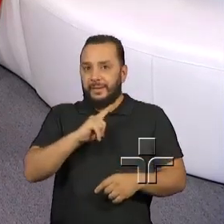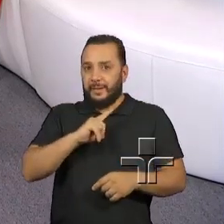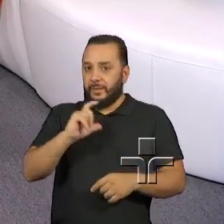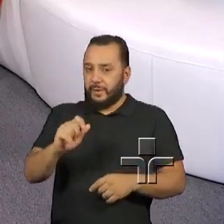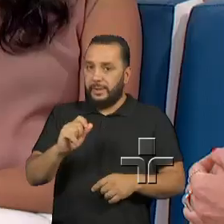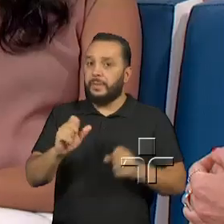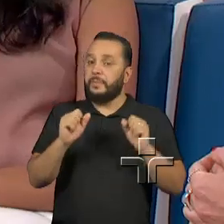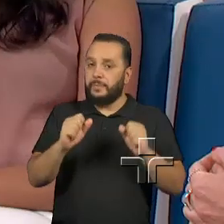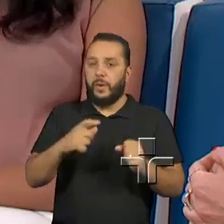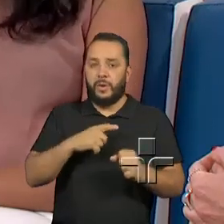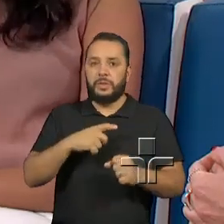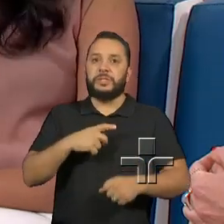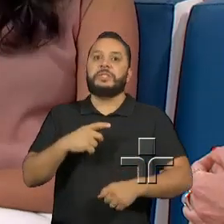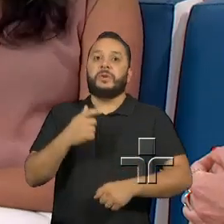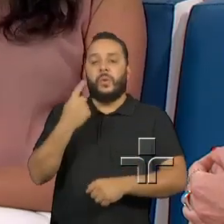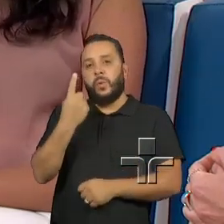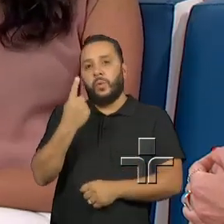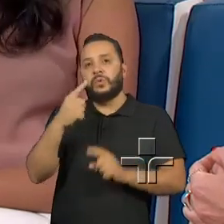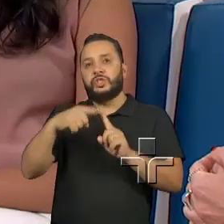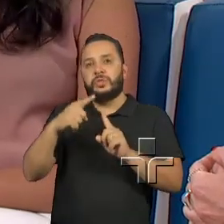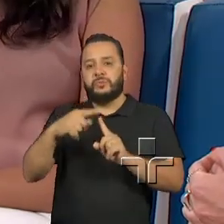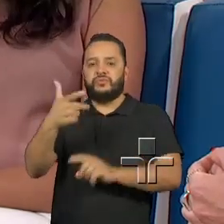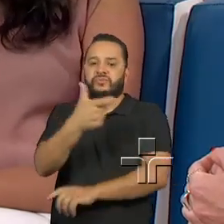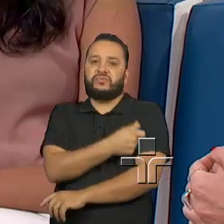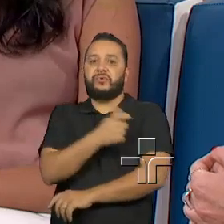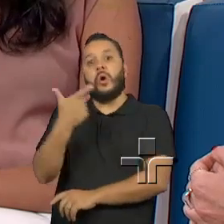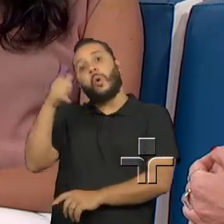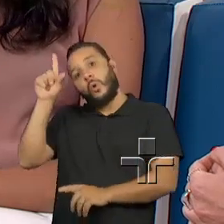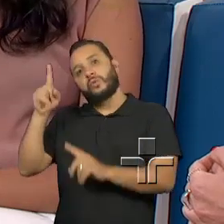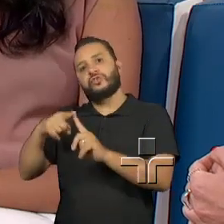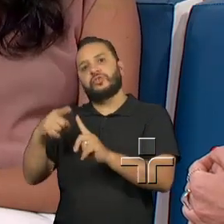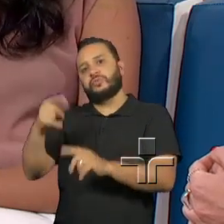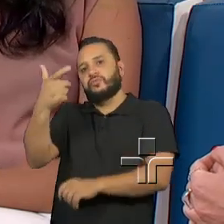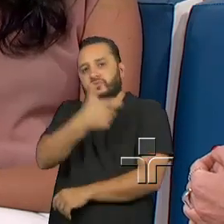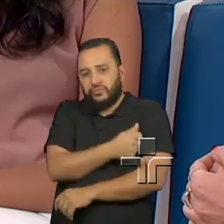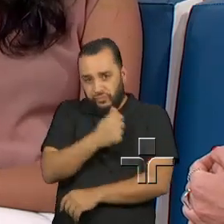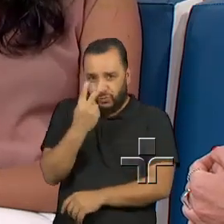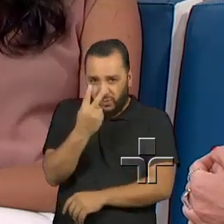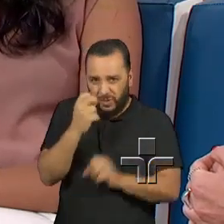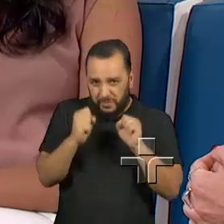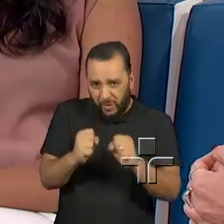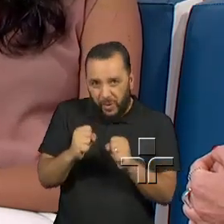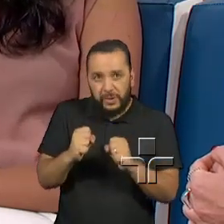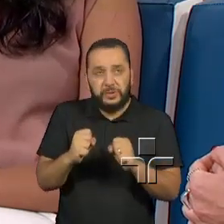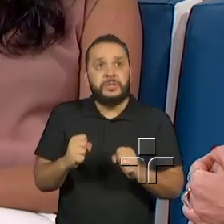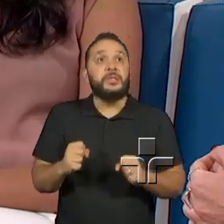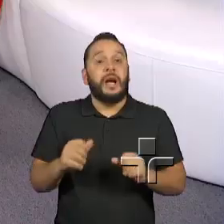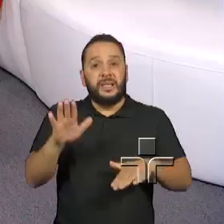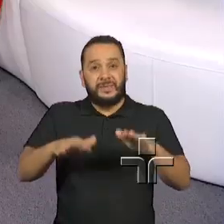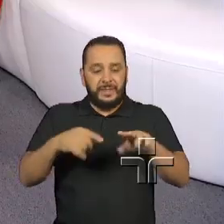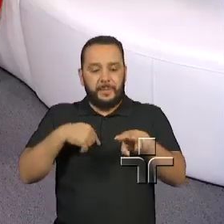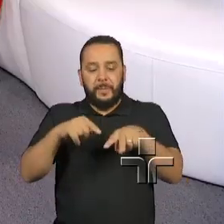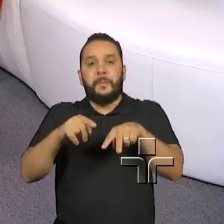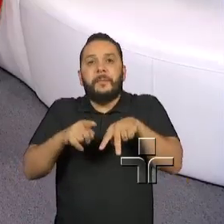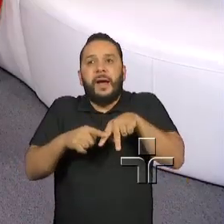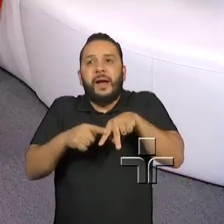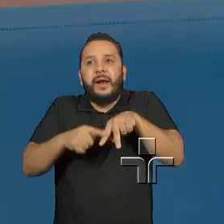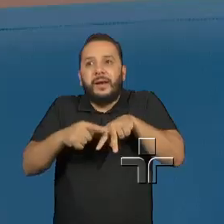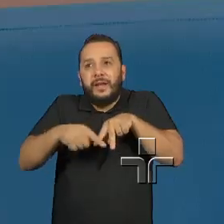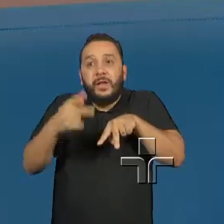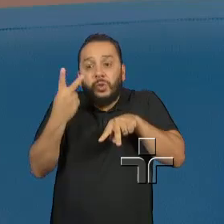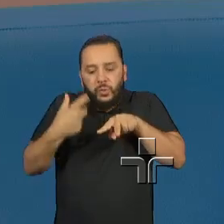de uma vacina de uma vez só. Né? Eu lembro dos meus filhos pequenininhos, às vezes elas picavam ao mesmo tempo, né? Nas duas